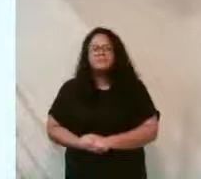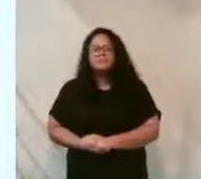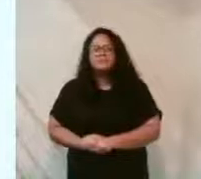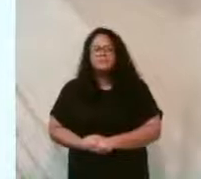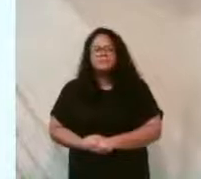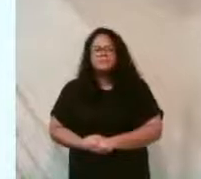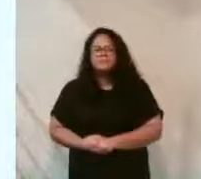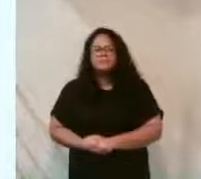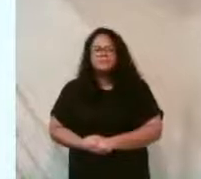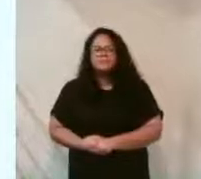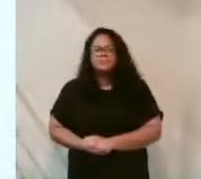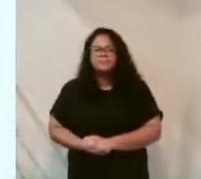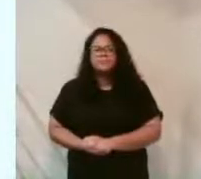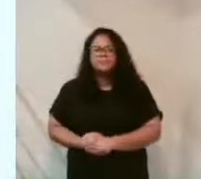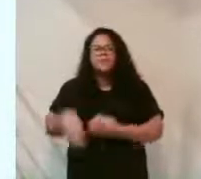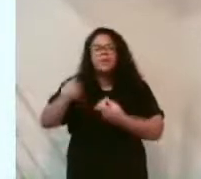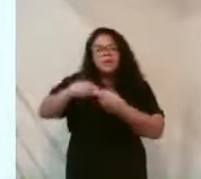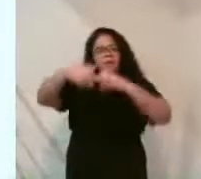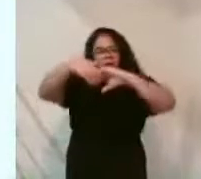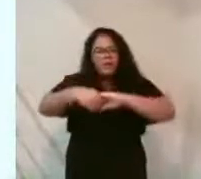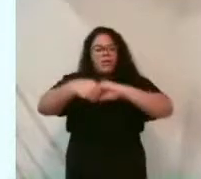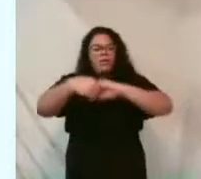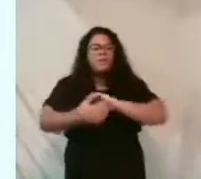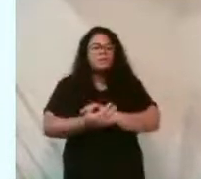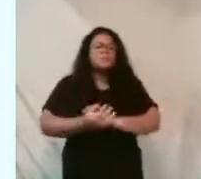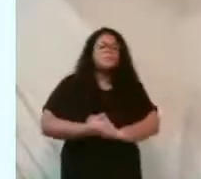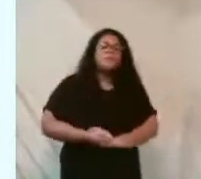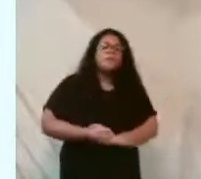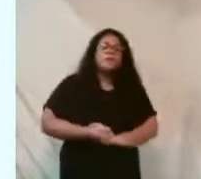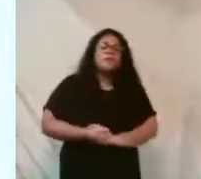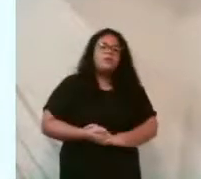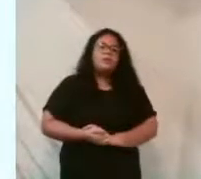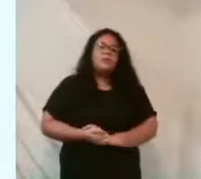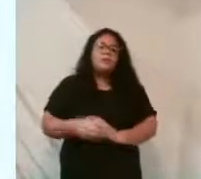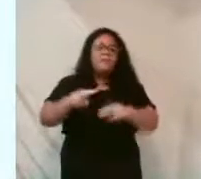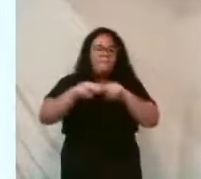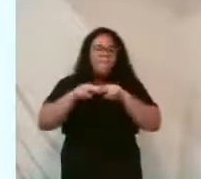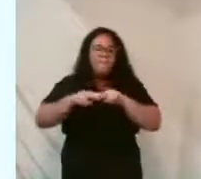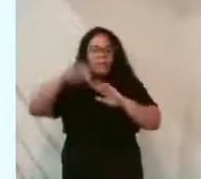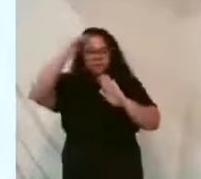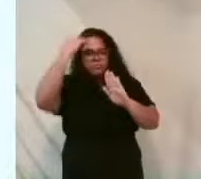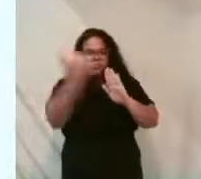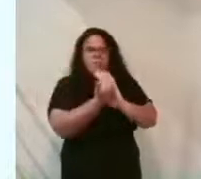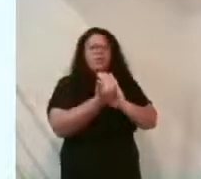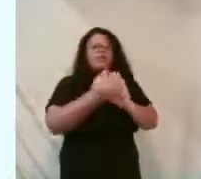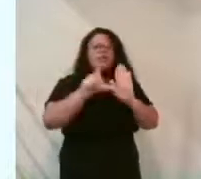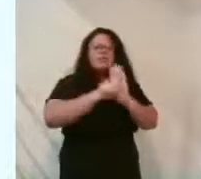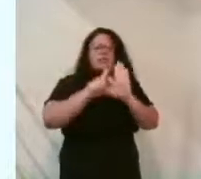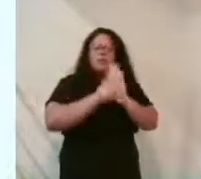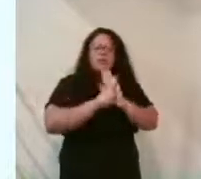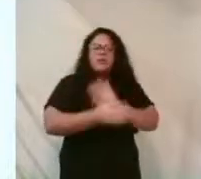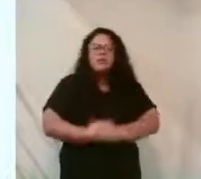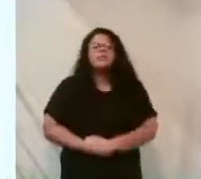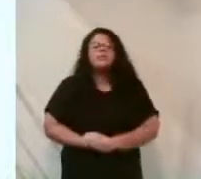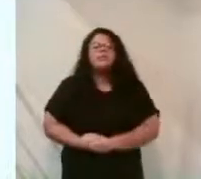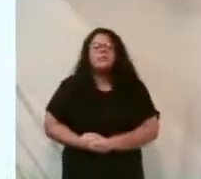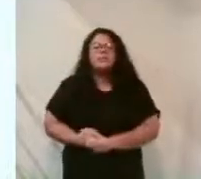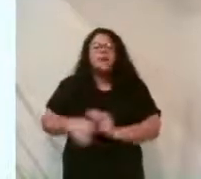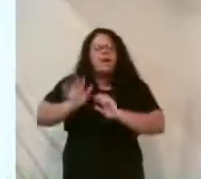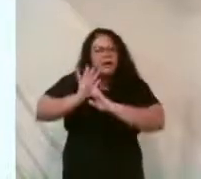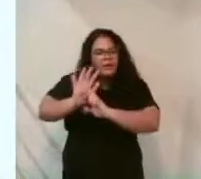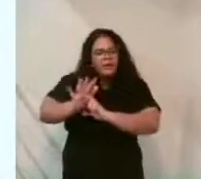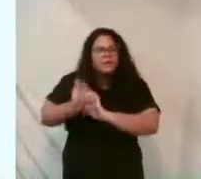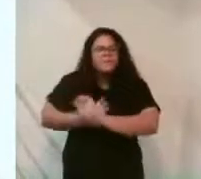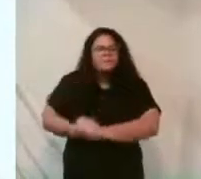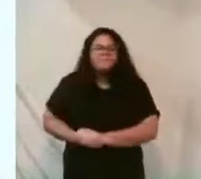abaixo do cumprimento da Política Nacional de Resíduos Sólidos, Lei 12.305, que reconhece a valorização dos trabalhos dos catadores e catadoras de materiais recicláveis